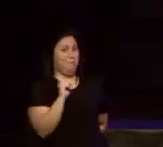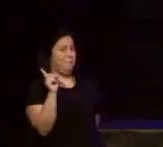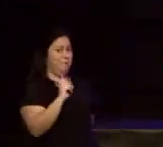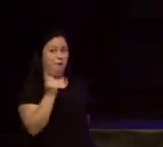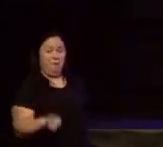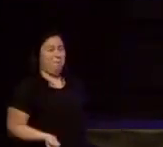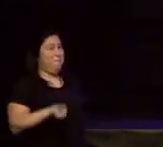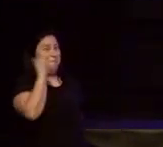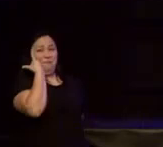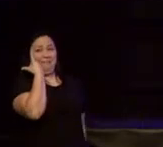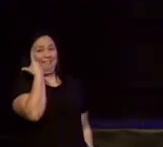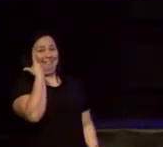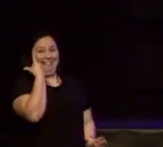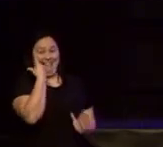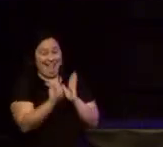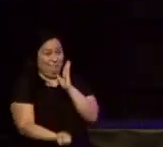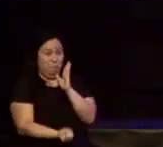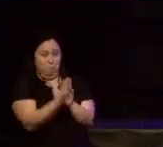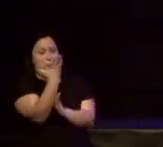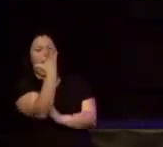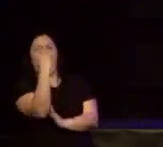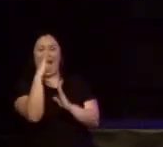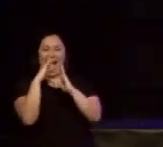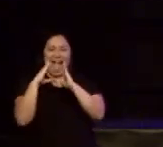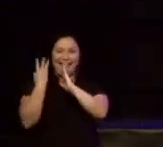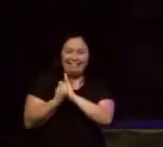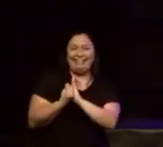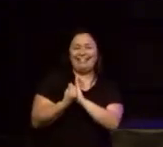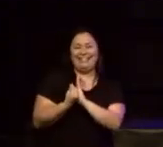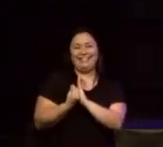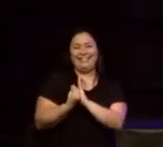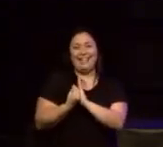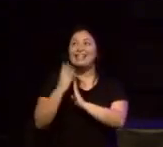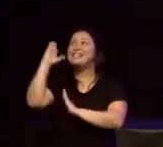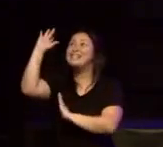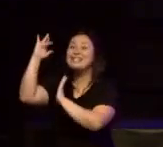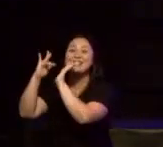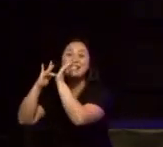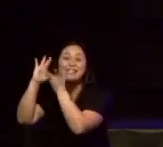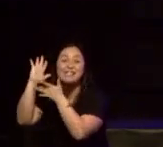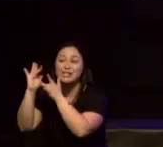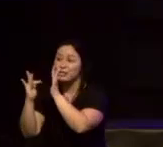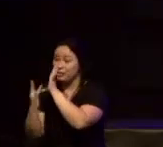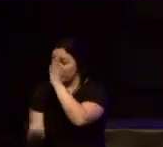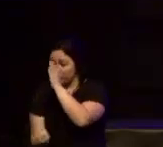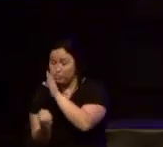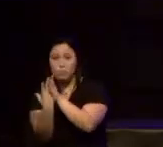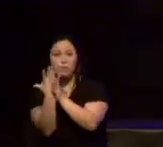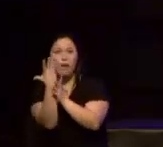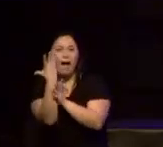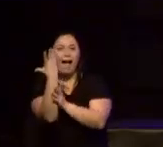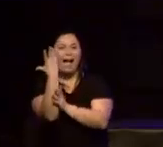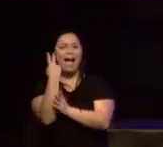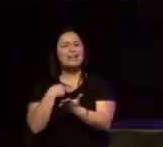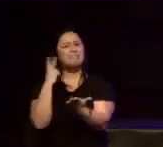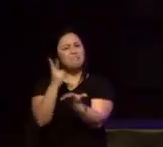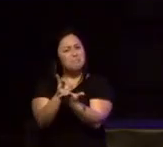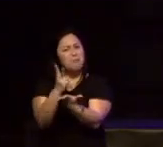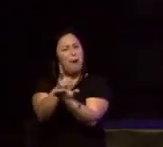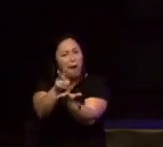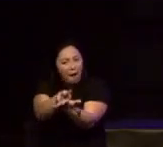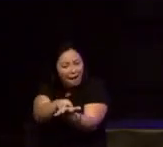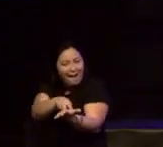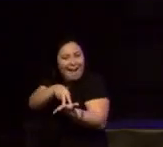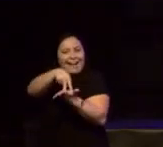foi Jesus. Ele que falou, eu vou edificar e nada vai impedir o seu avanço.